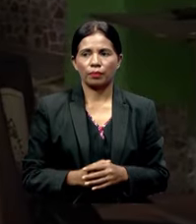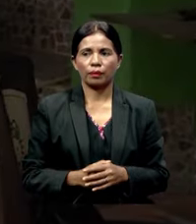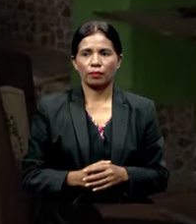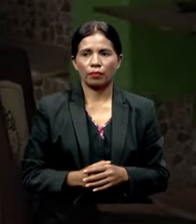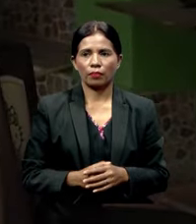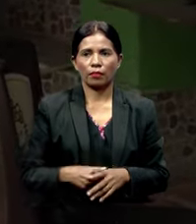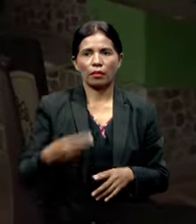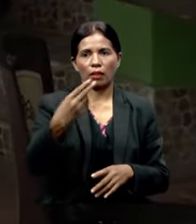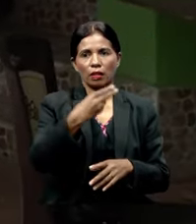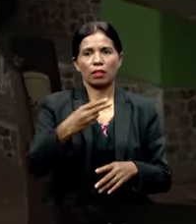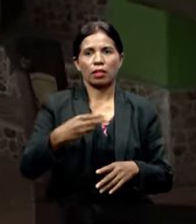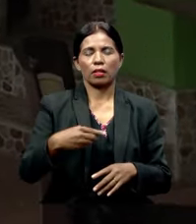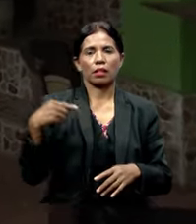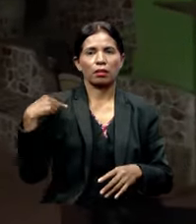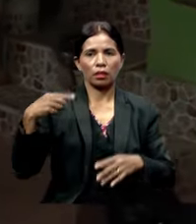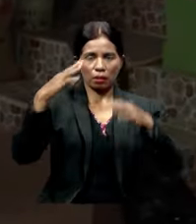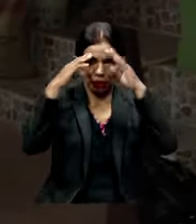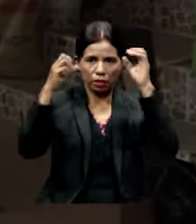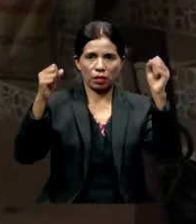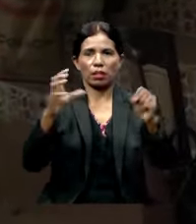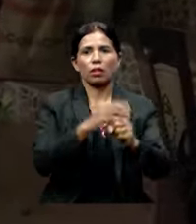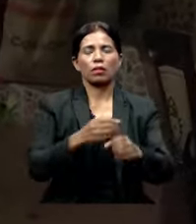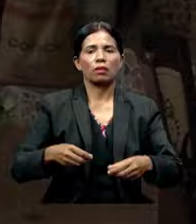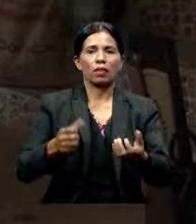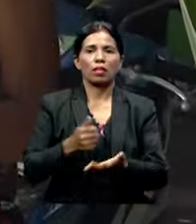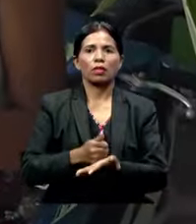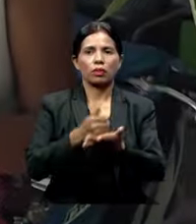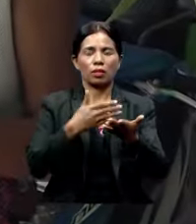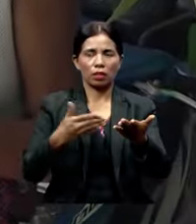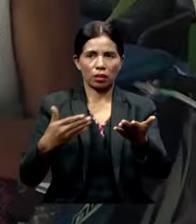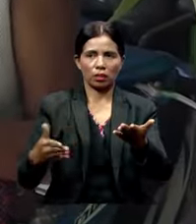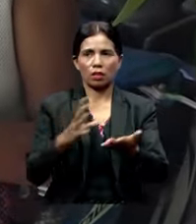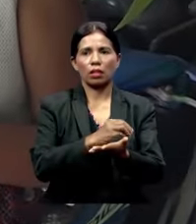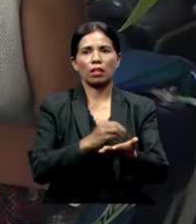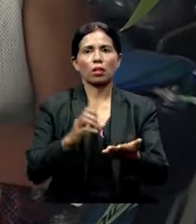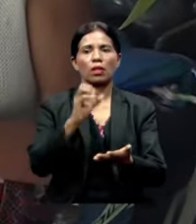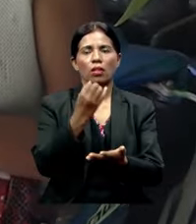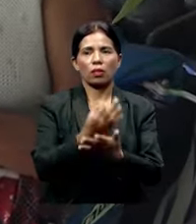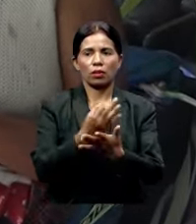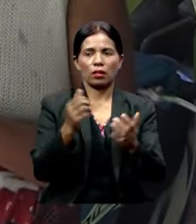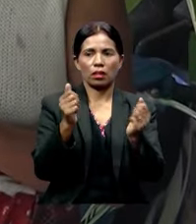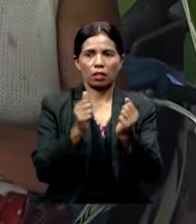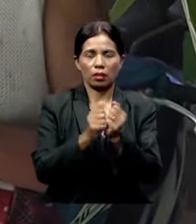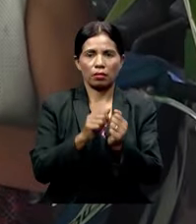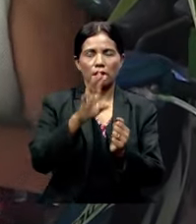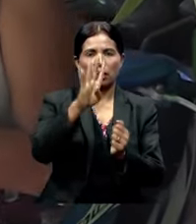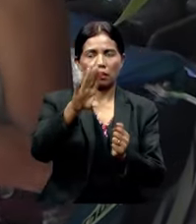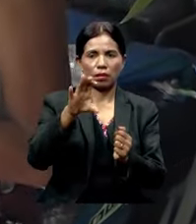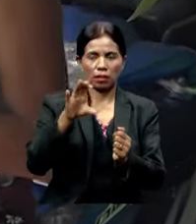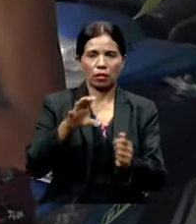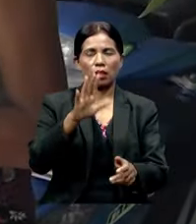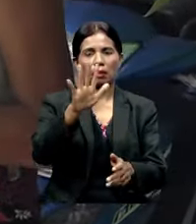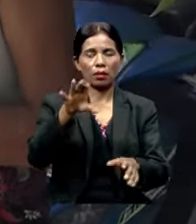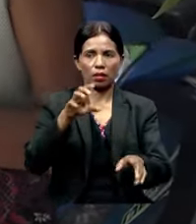Ia quinta ne Gabinete Presidência da República Timor-Leste foi apoio ona sasang necessidade básica no osan homontante dólar atus lima ba paciente